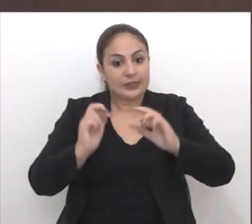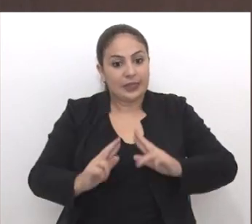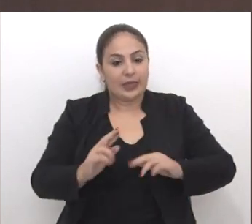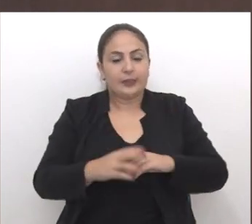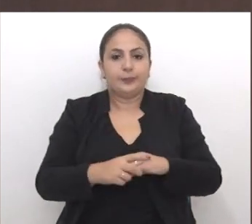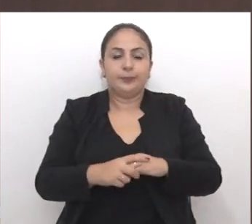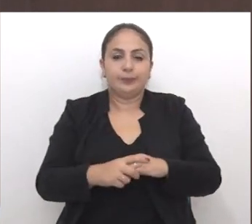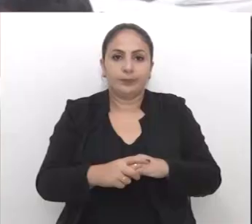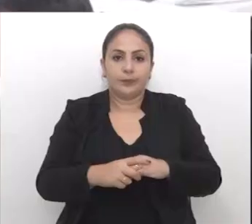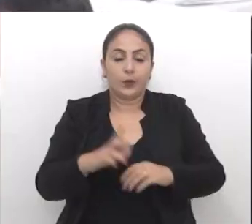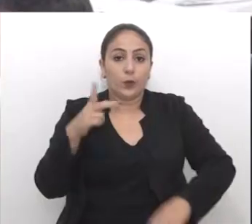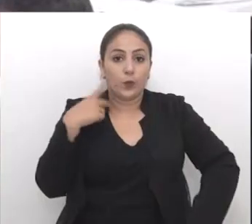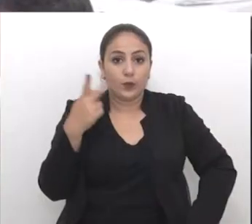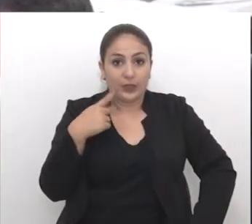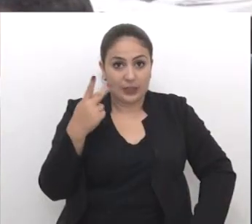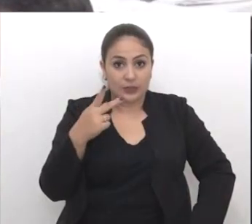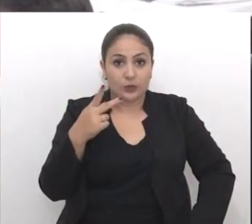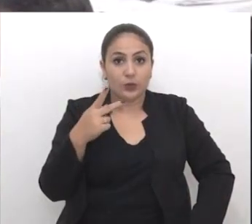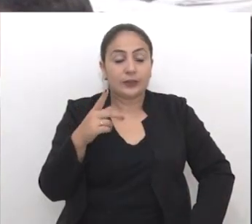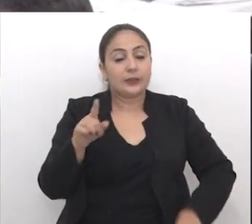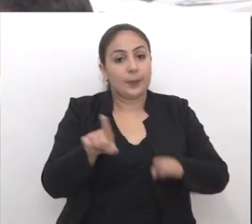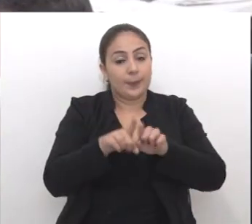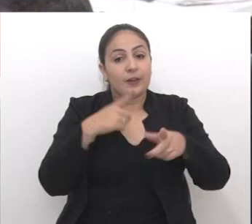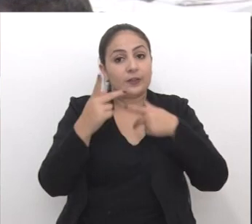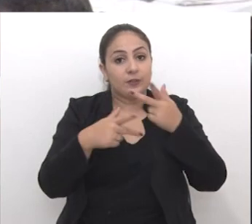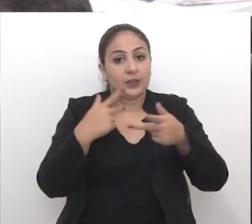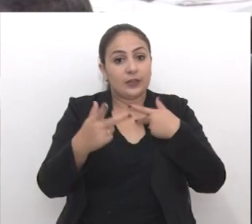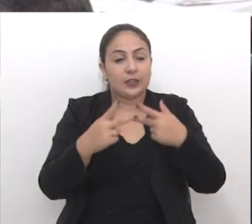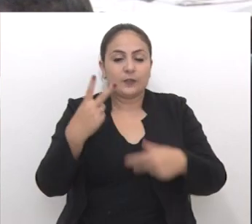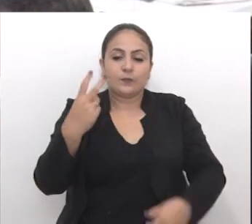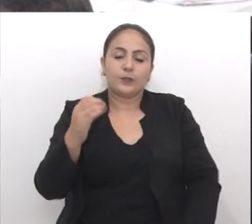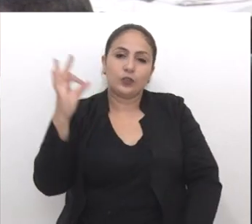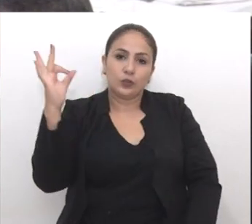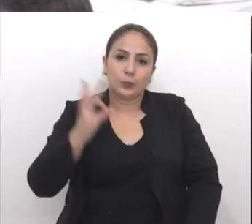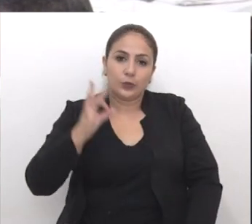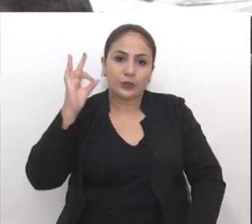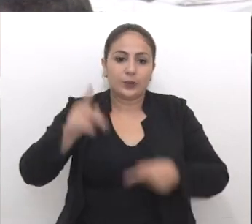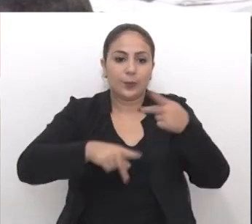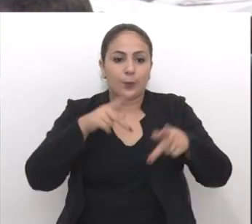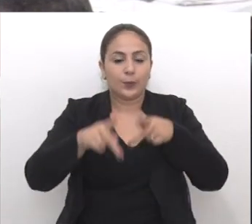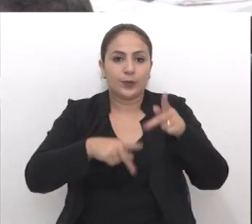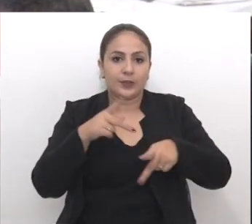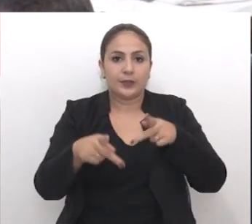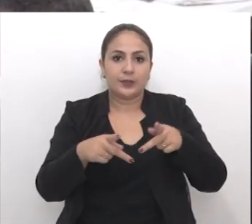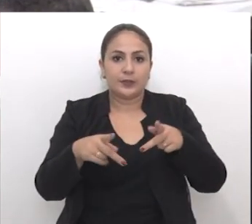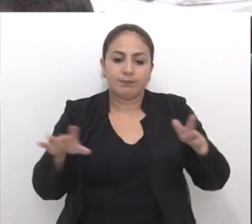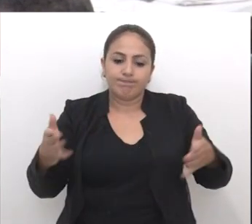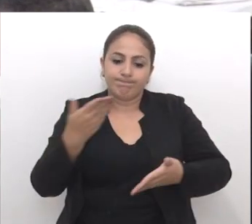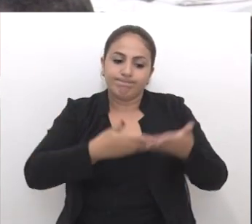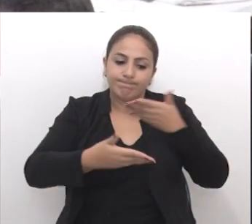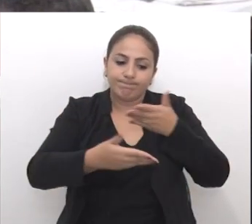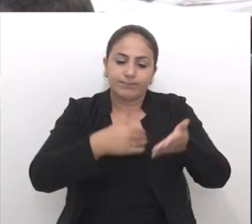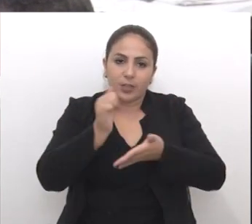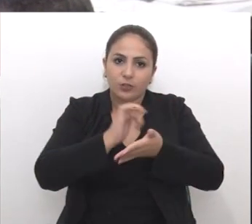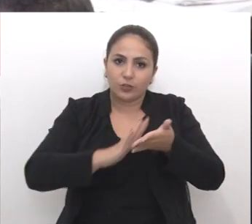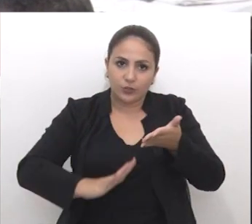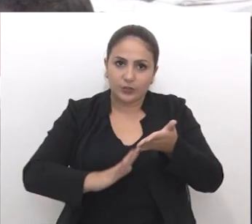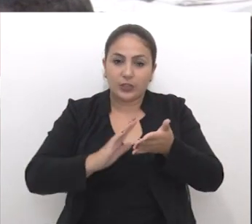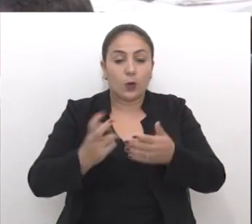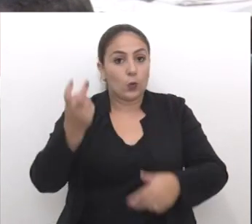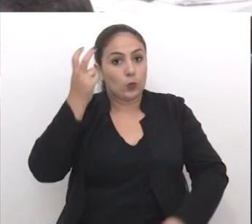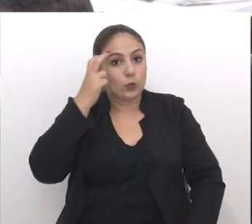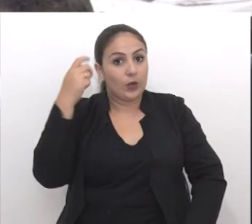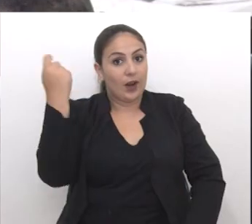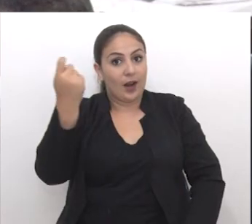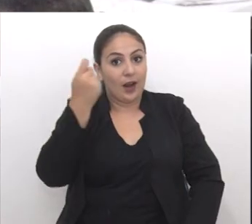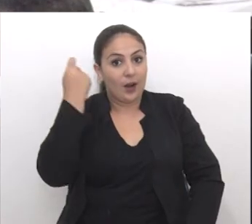eventos da área. O PTBista também destaca que cerca de 20% da população se envolve em